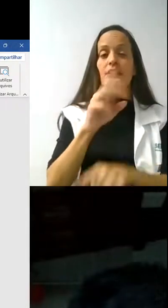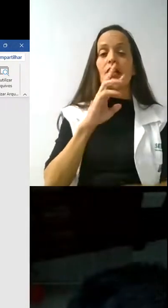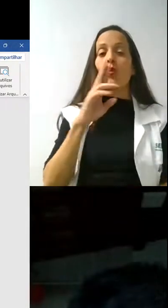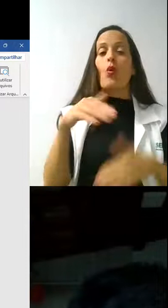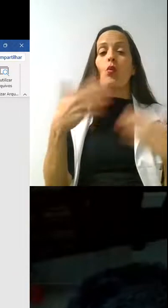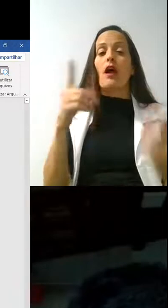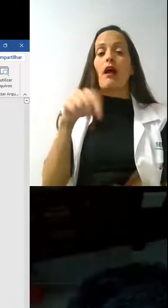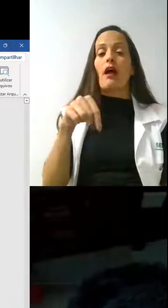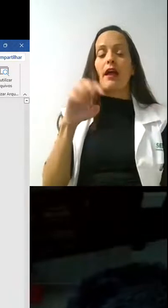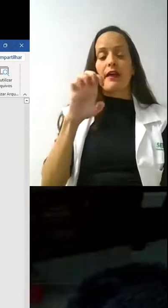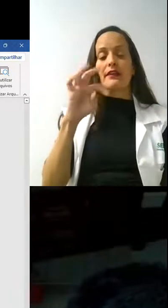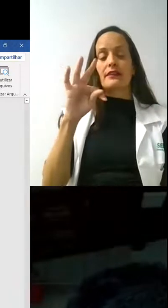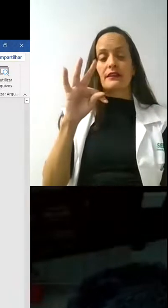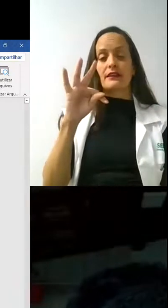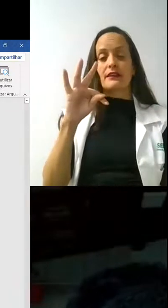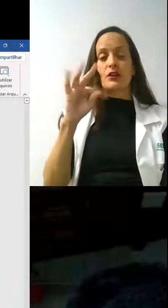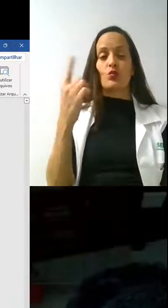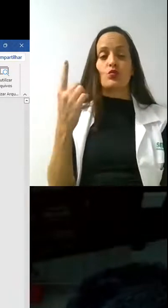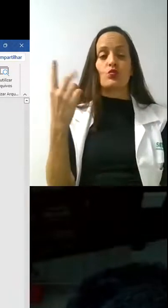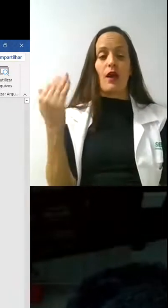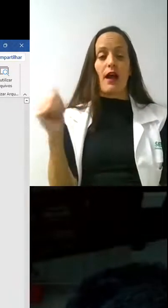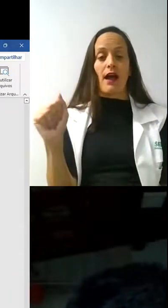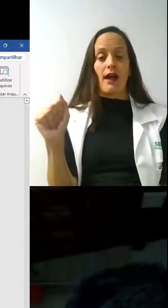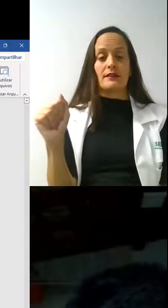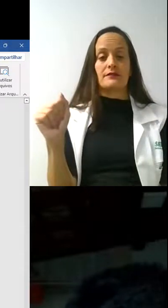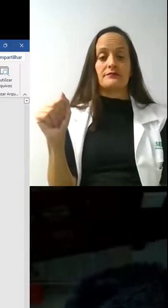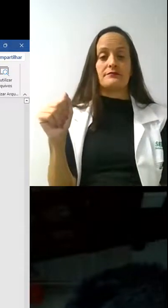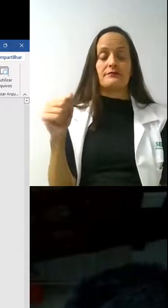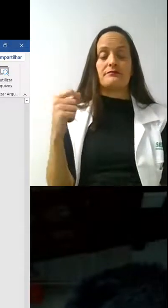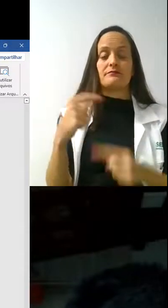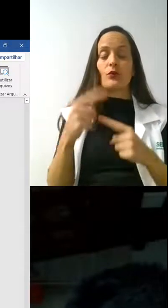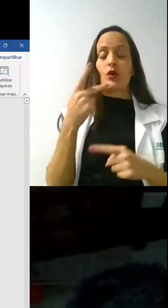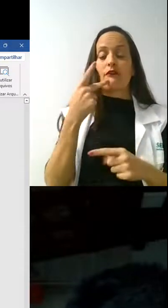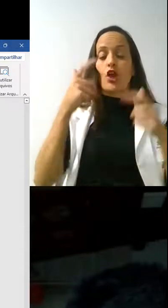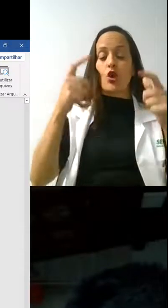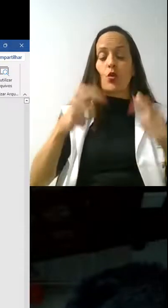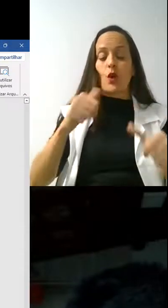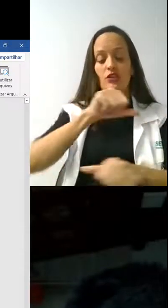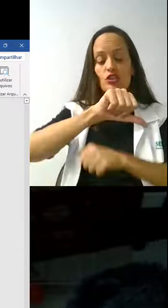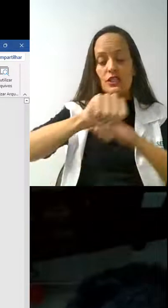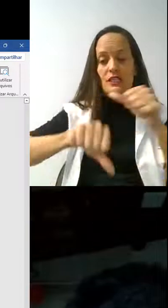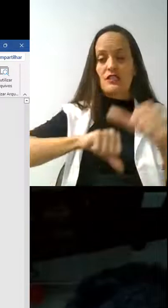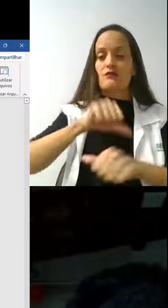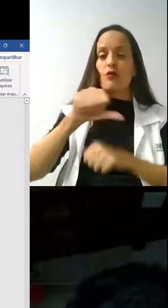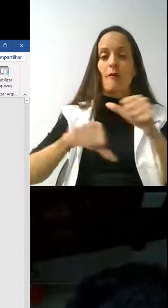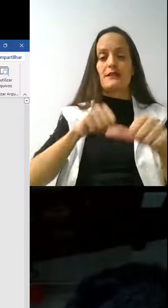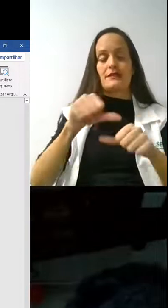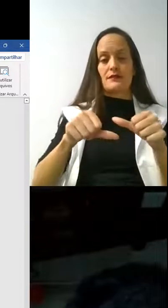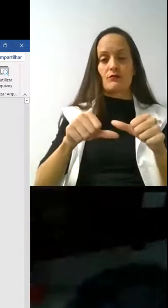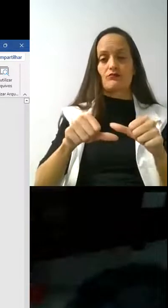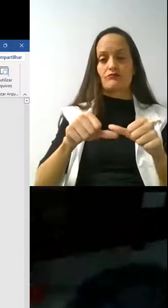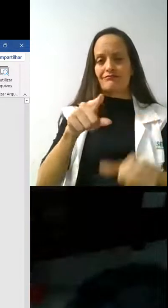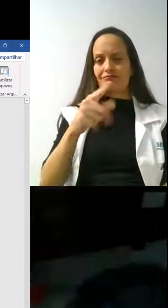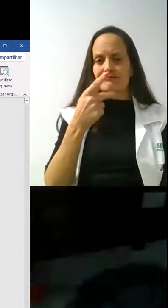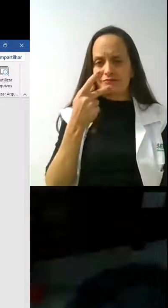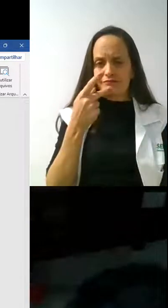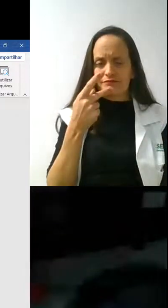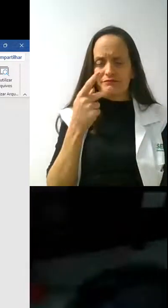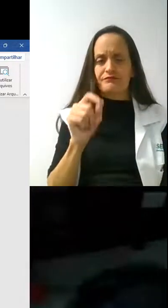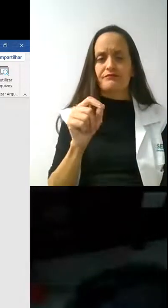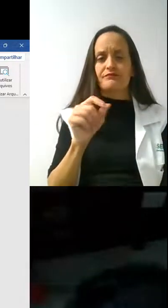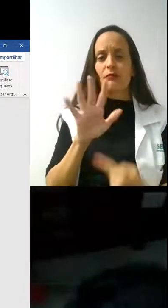ET1A. Certo? Por que ET, professor? Estação transformadora, né? O significado dessa sigla aqui, ó, vou até colocar aqui para